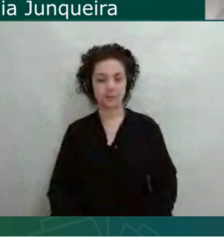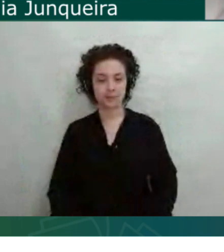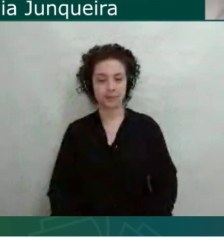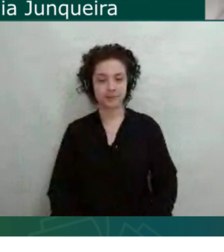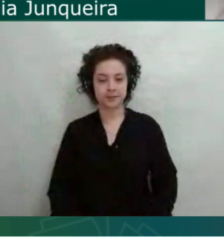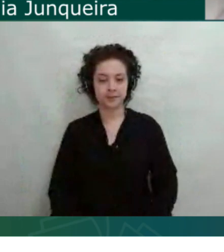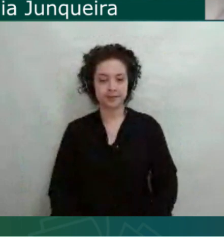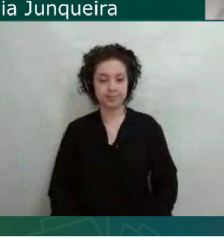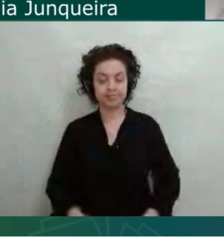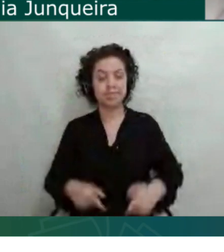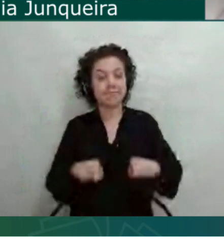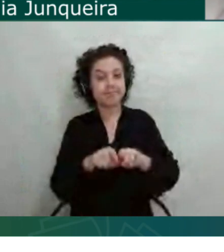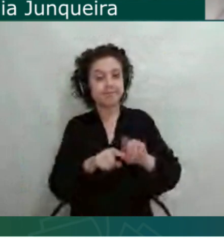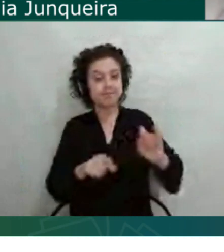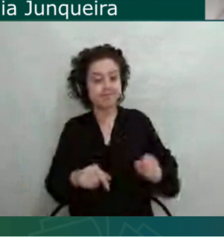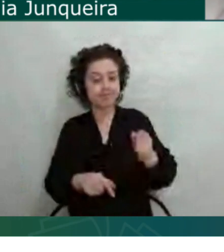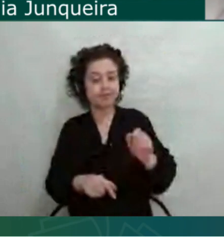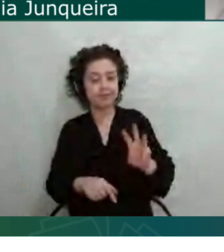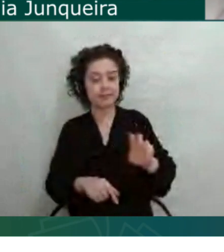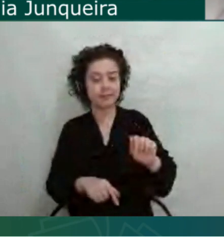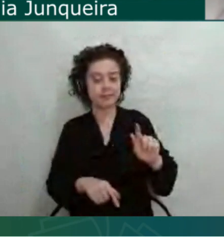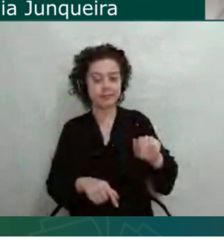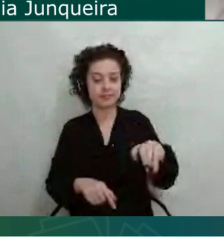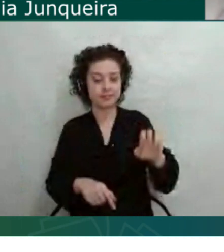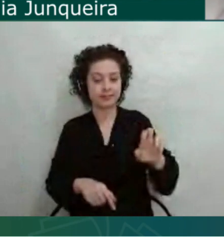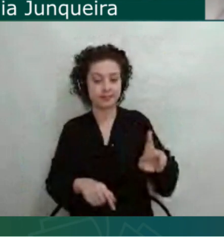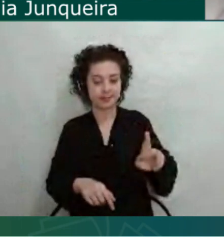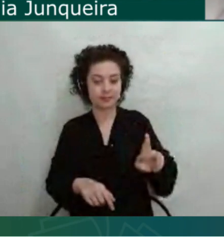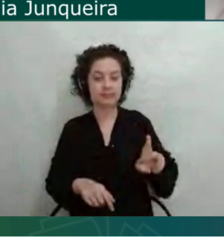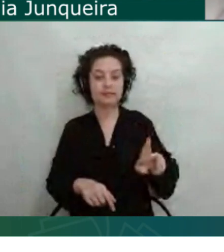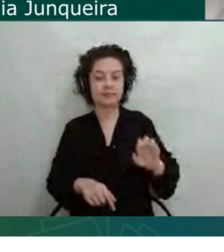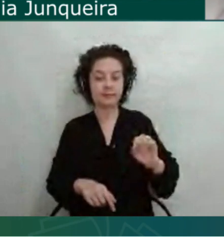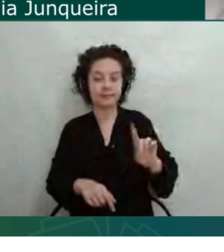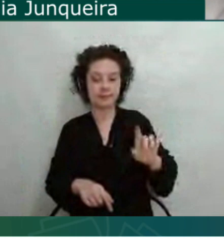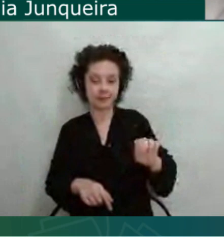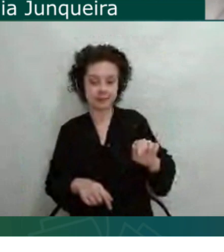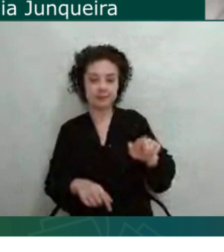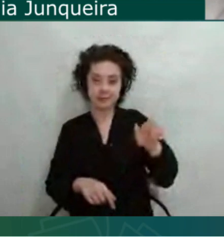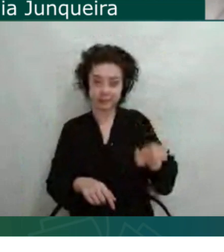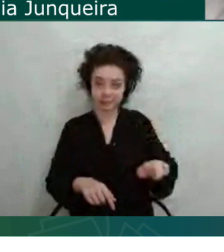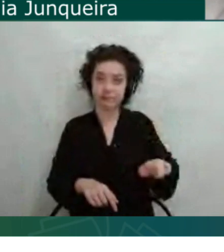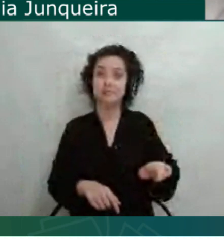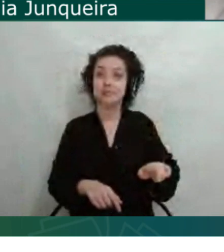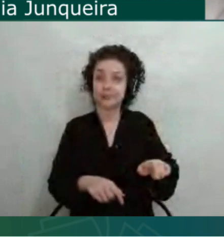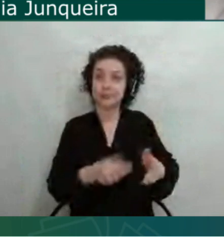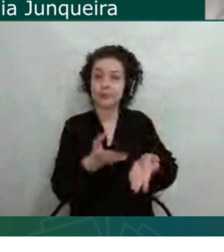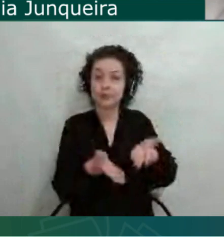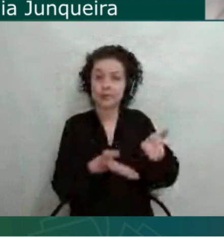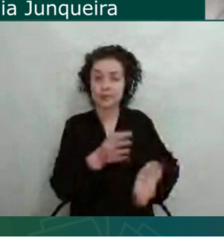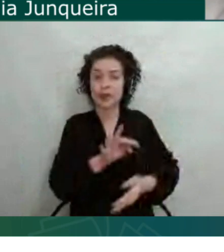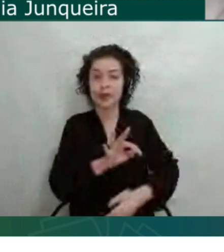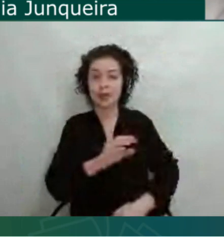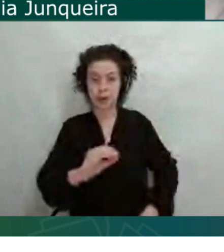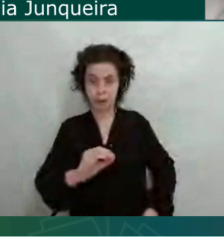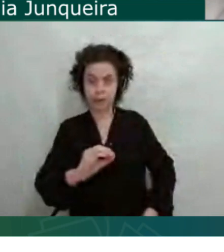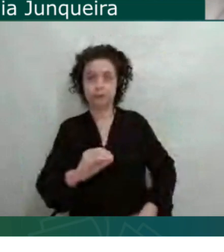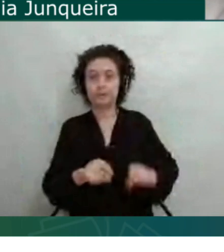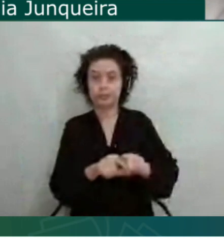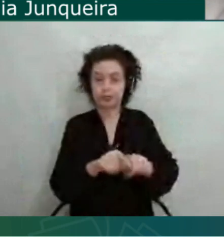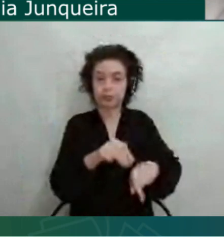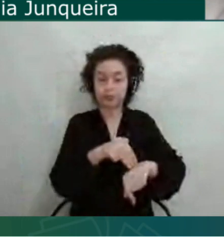apresentar o Wagner Yoshizaki Oda, que ele é um terapeuta ocupacional e também com mestrado em